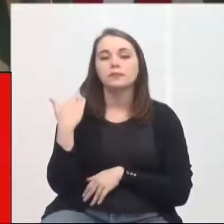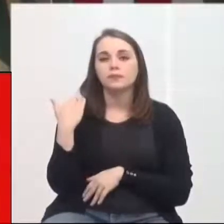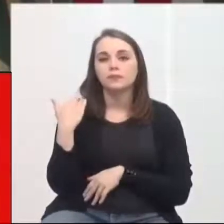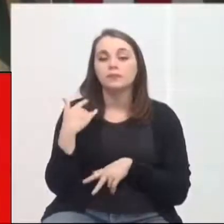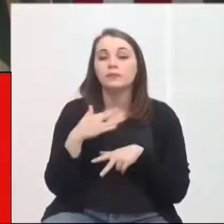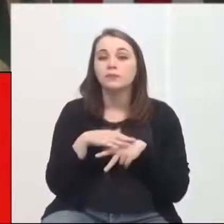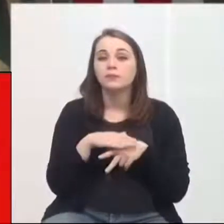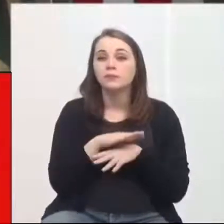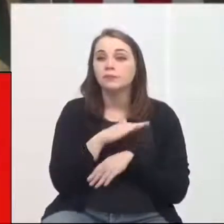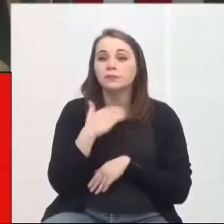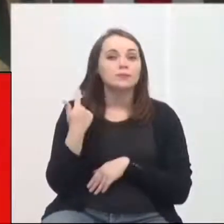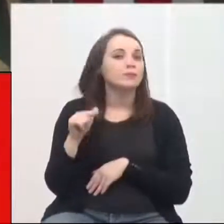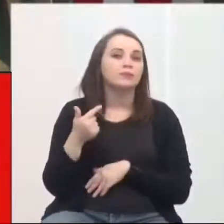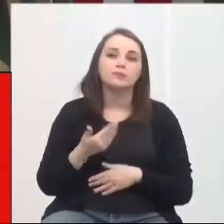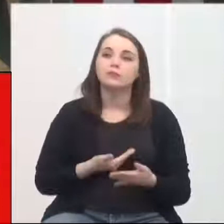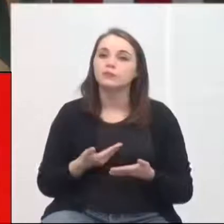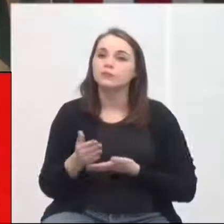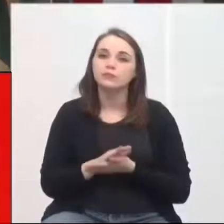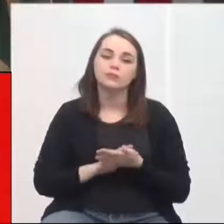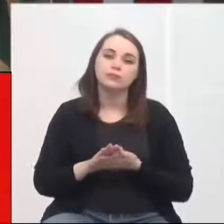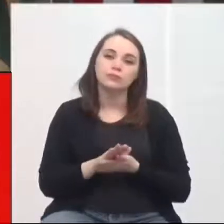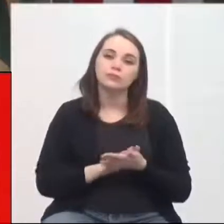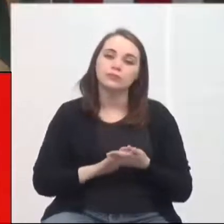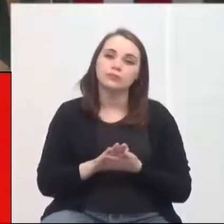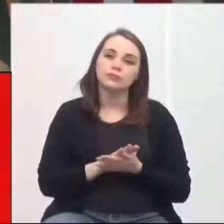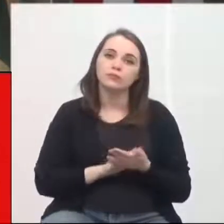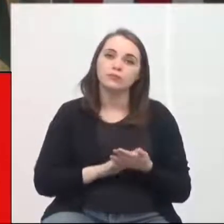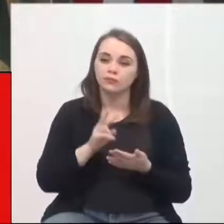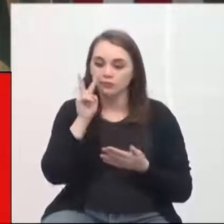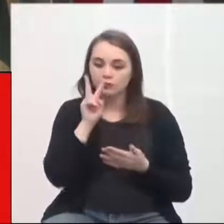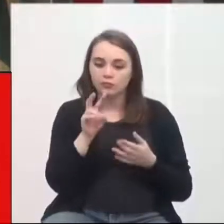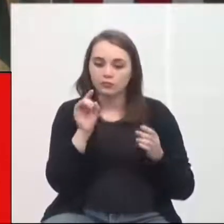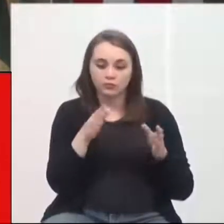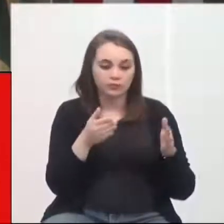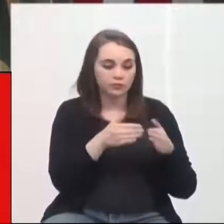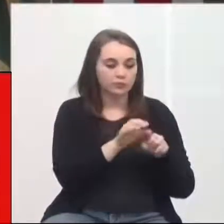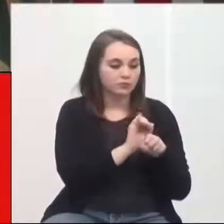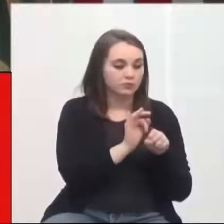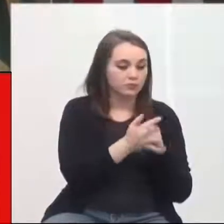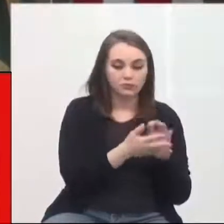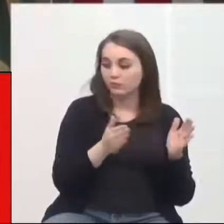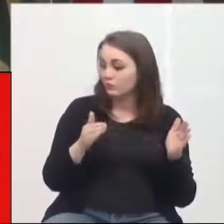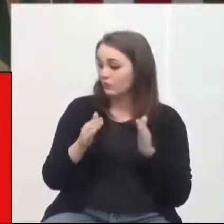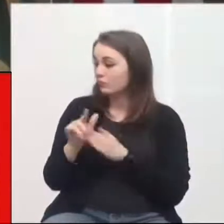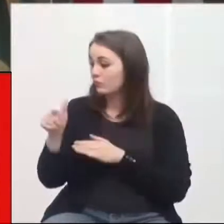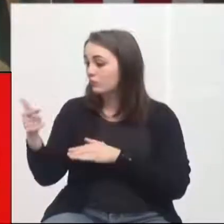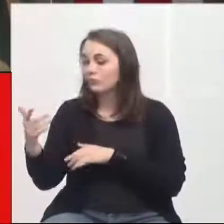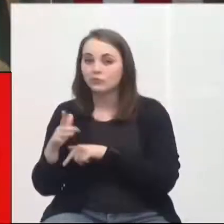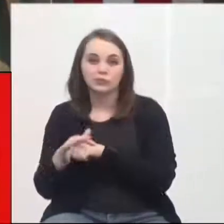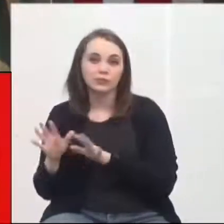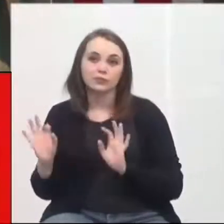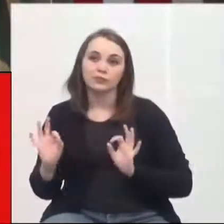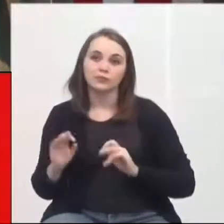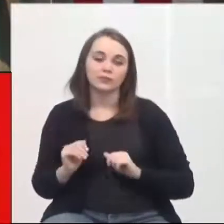vereadores, sem atendimento, que foi olhado muito para o Covid, mas não foi olhado para as outras